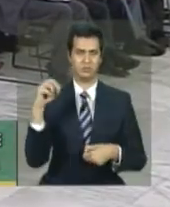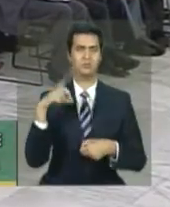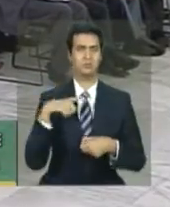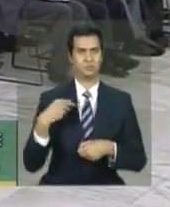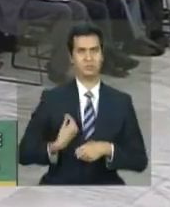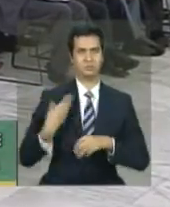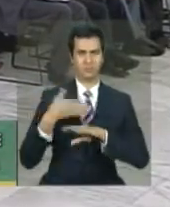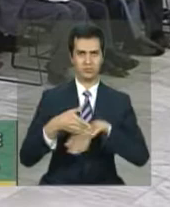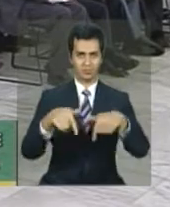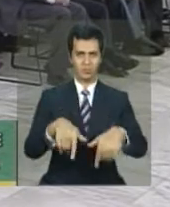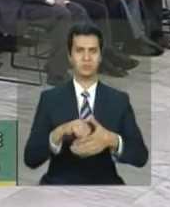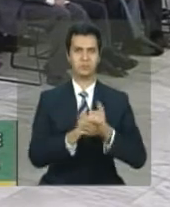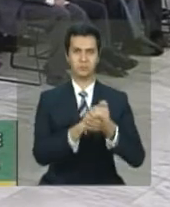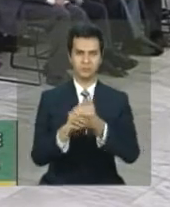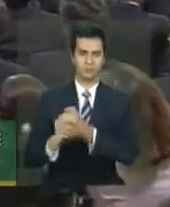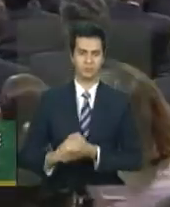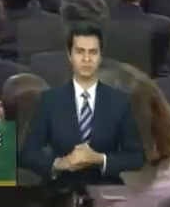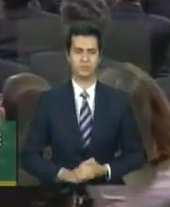presentes.